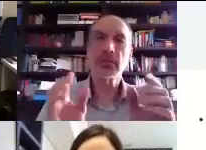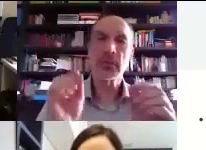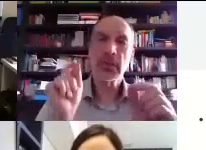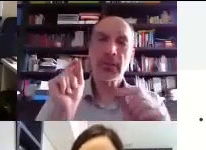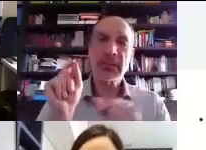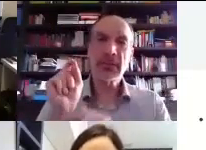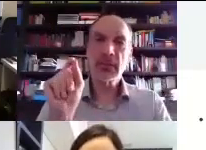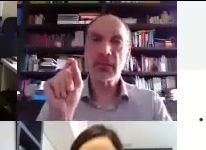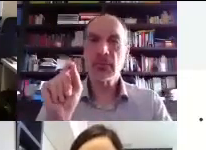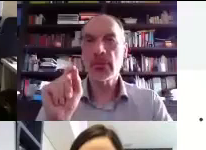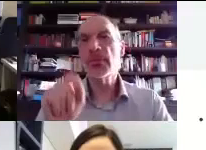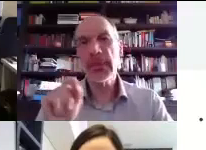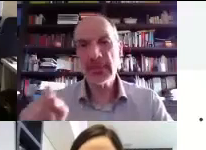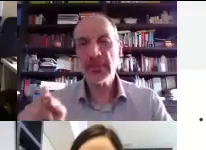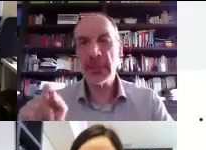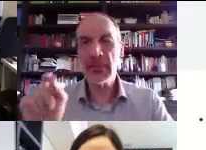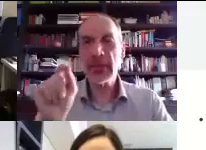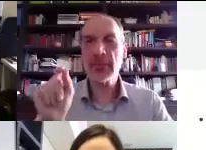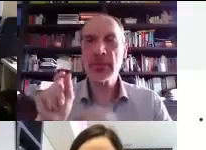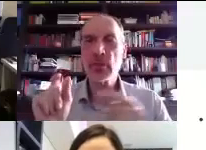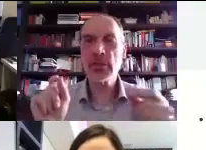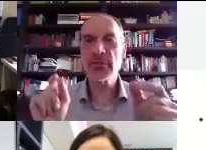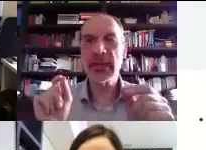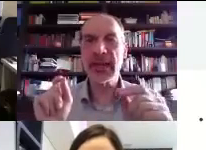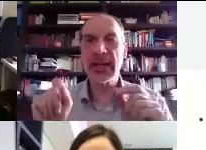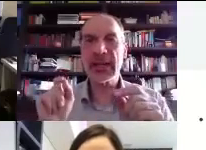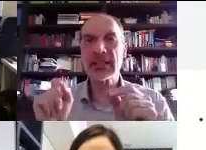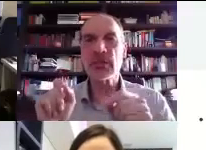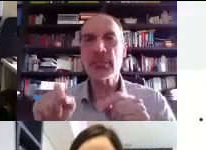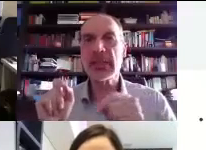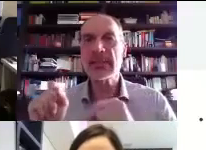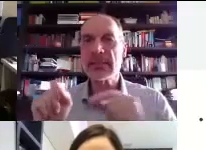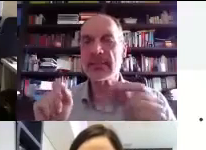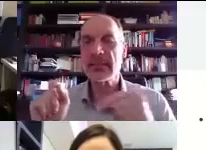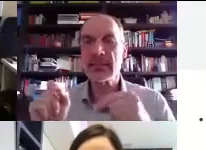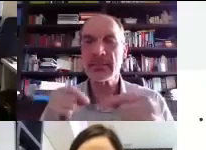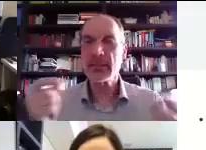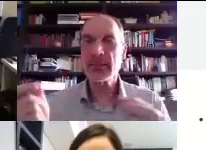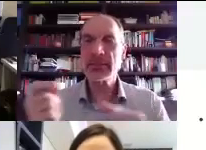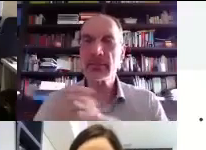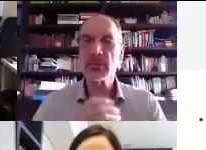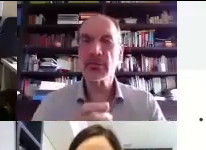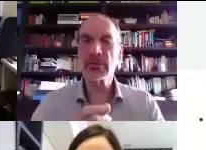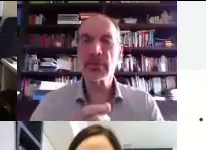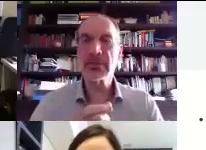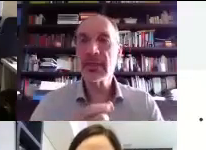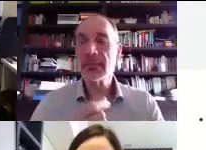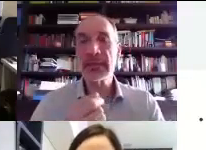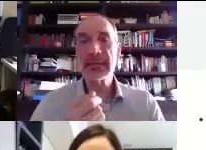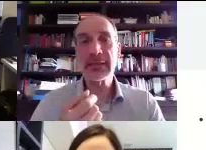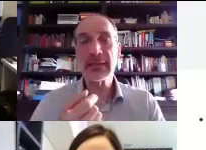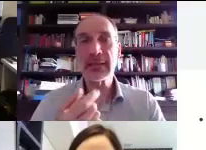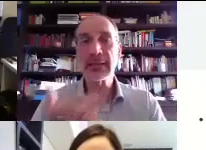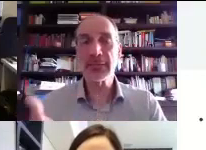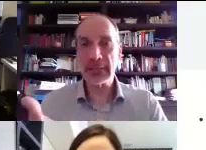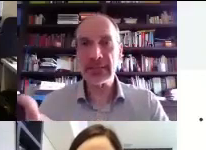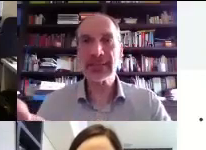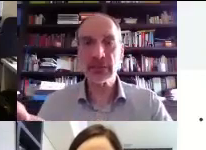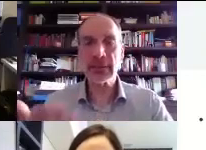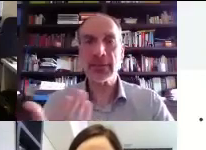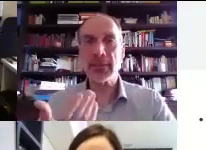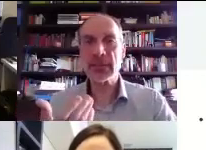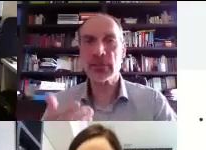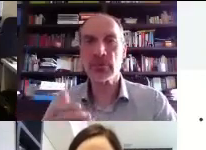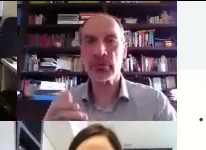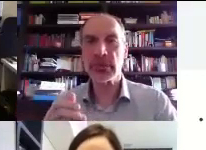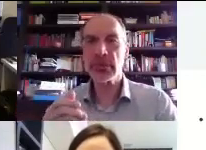quanto... Mas o principal é realmente quantificar a carga no brise em si, né? Essas configurações. Mas essa